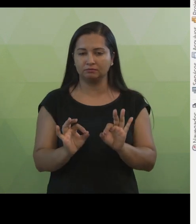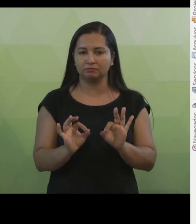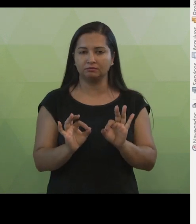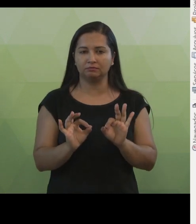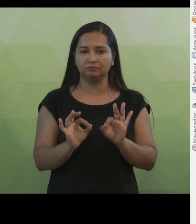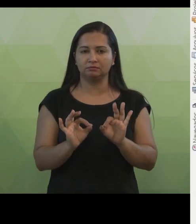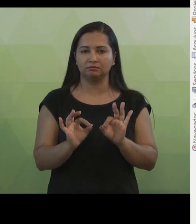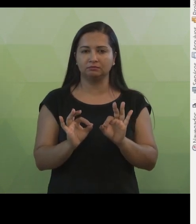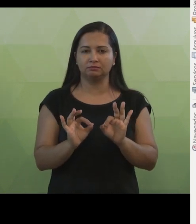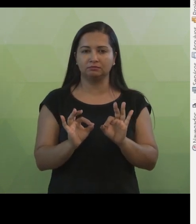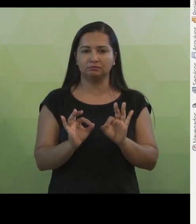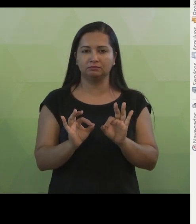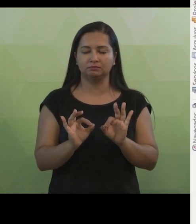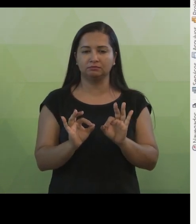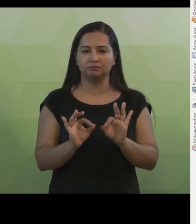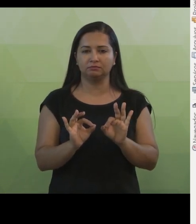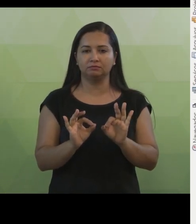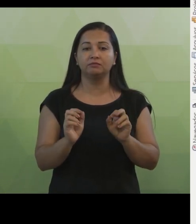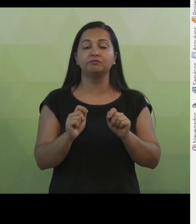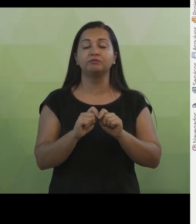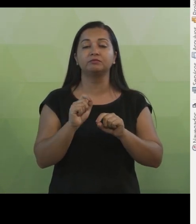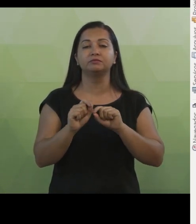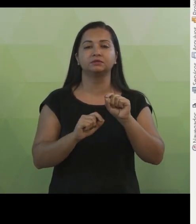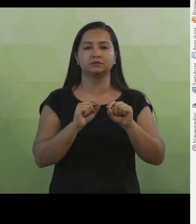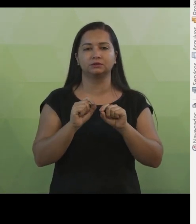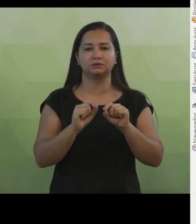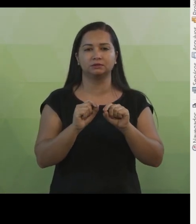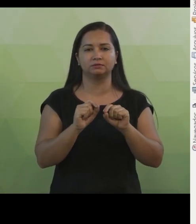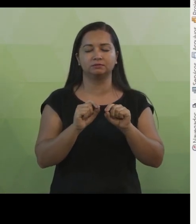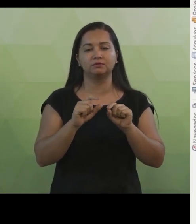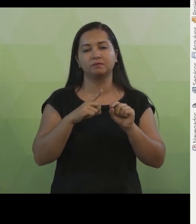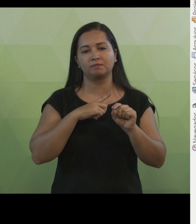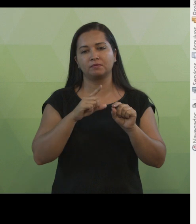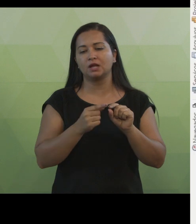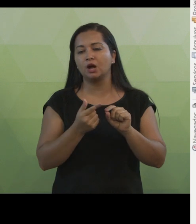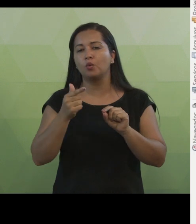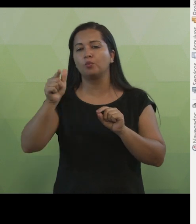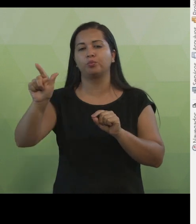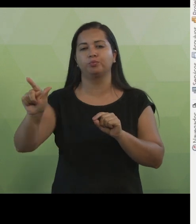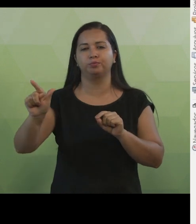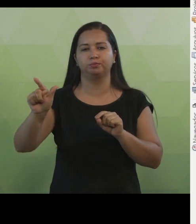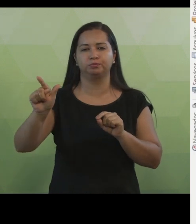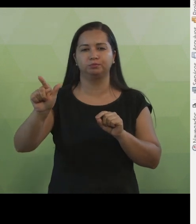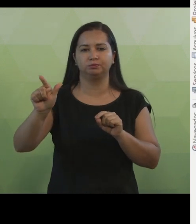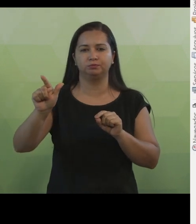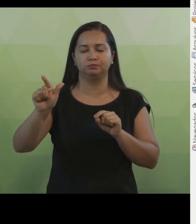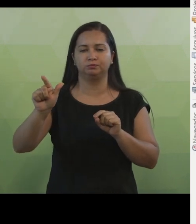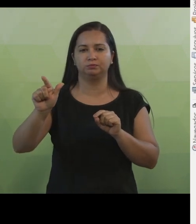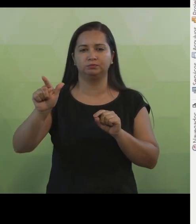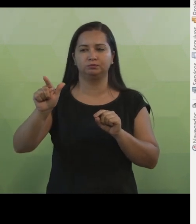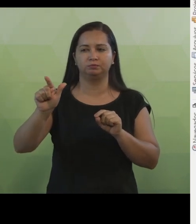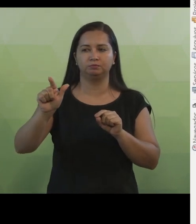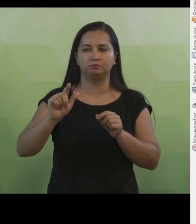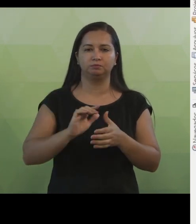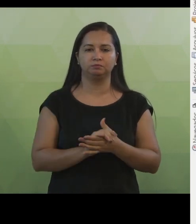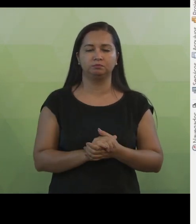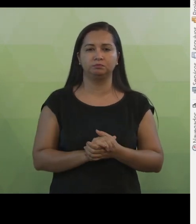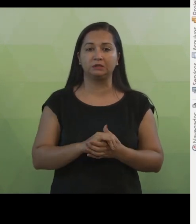1, nem 2, nem 3, nem 6. Porque eu sei que o resto vai dar 4. O case